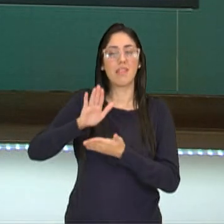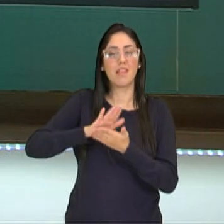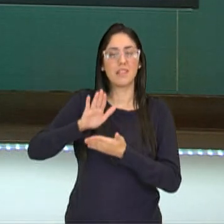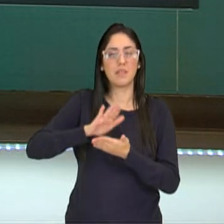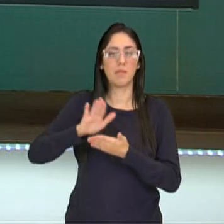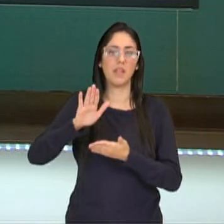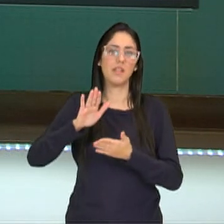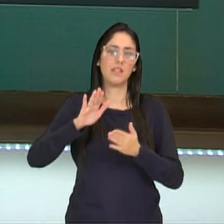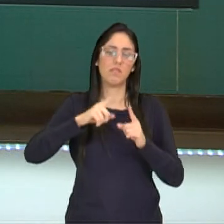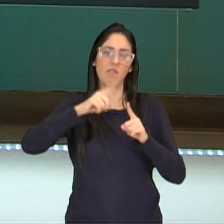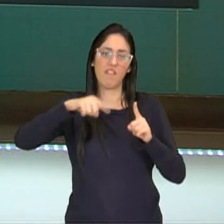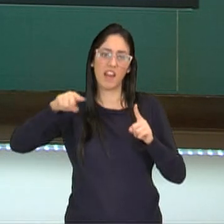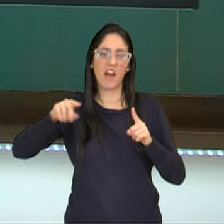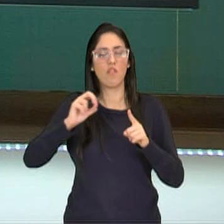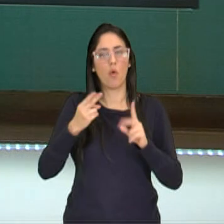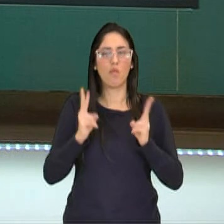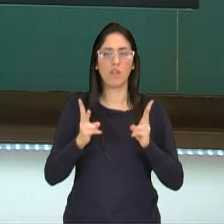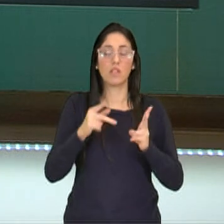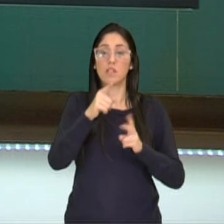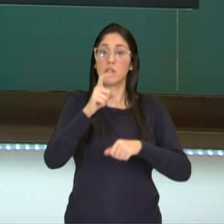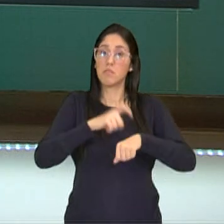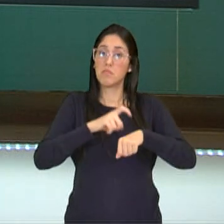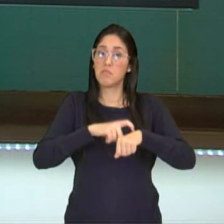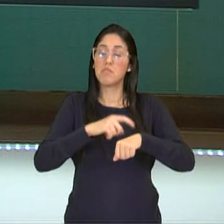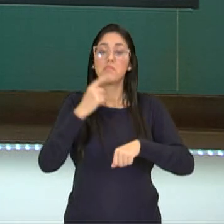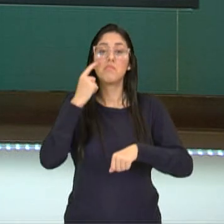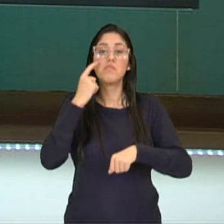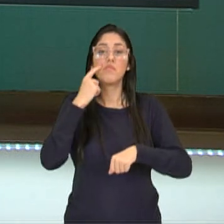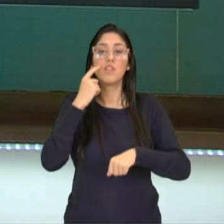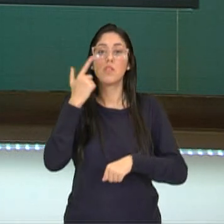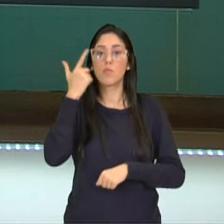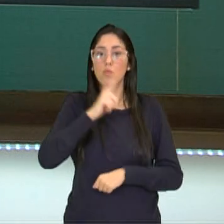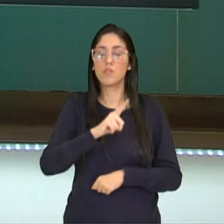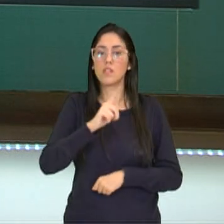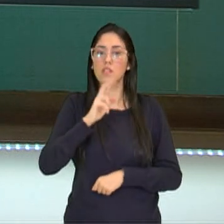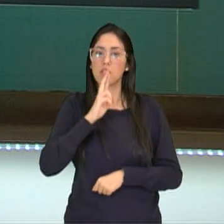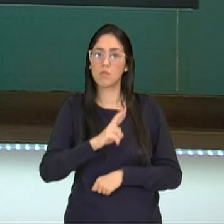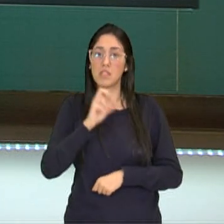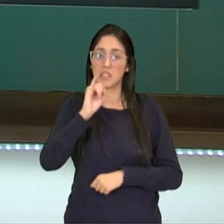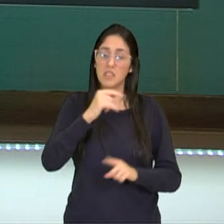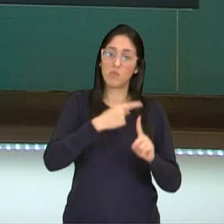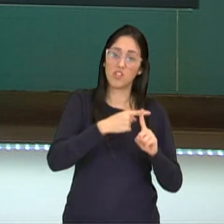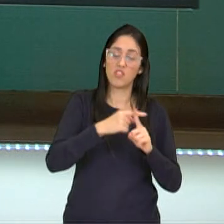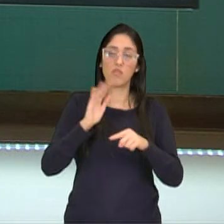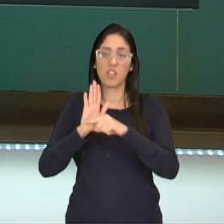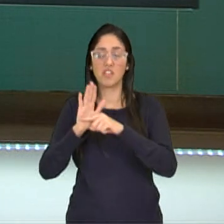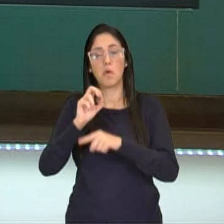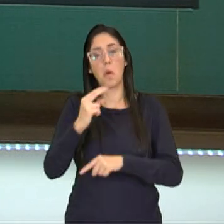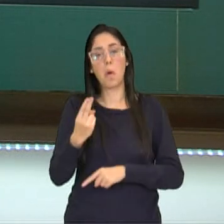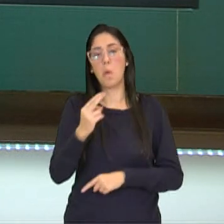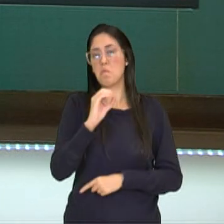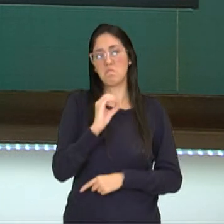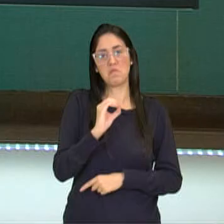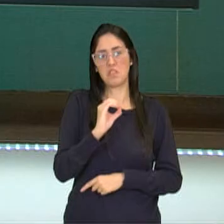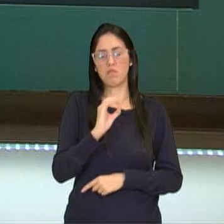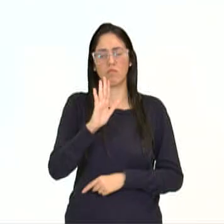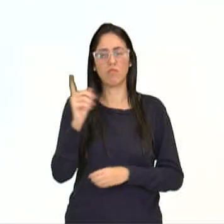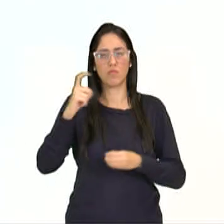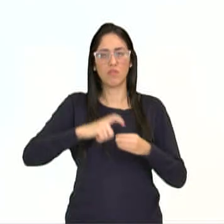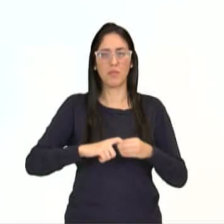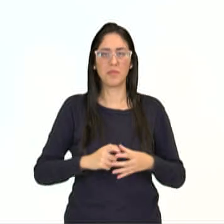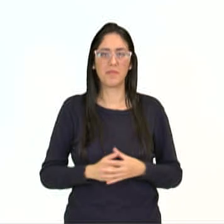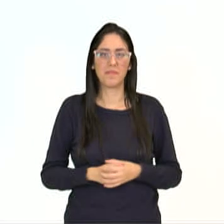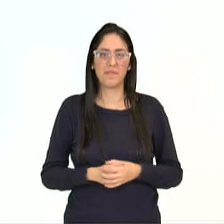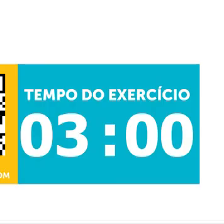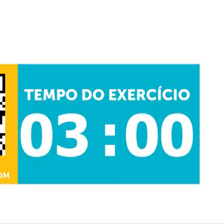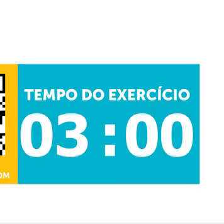um tempinho agora para vocês verem qual é o saldo dele, se é positivo, negativo ou neutro. Já voltamos a conferir.